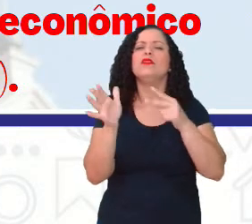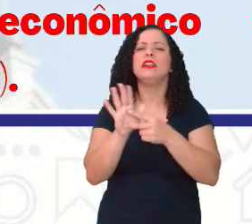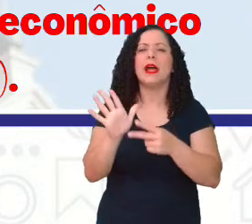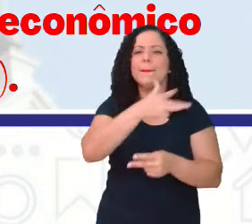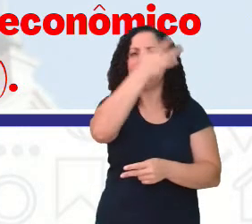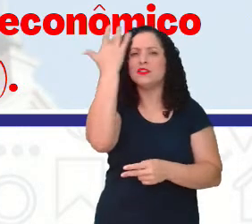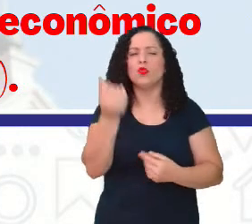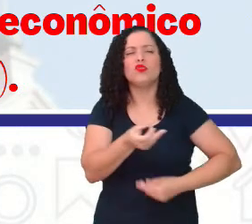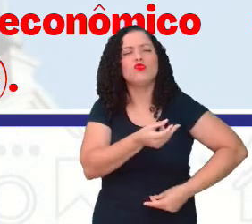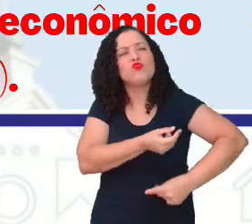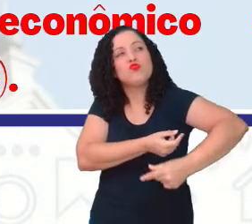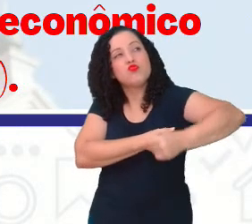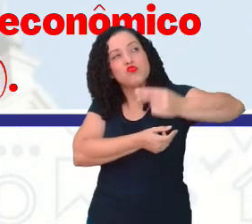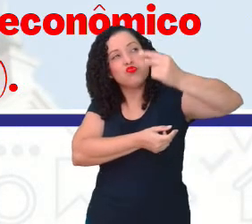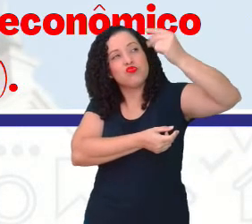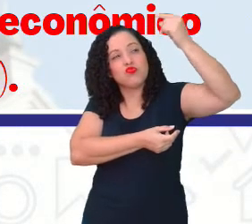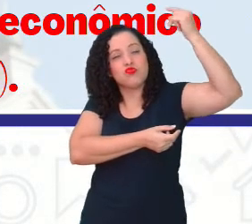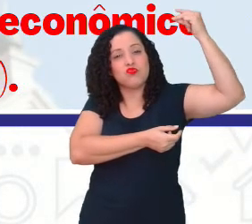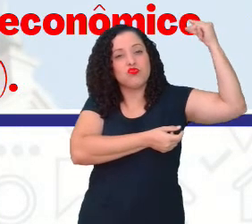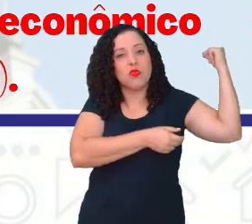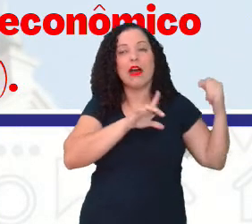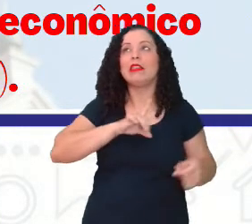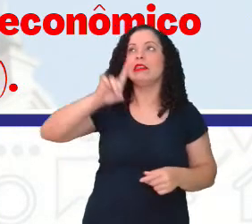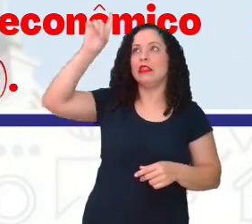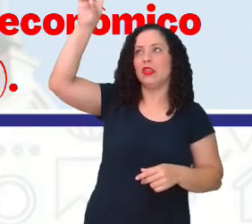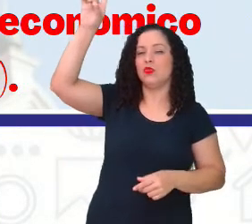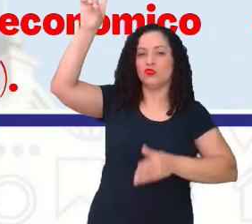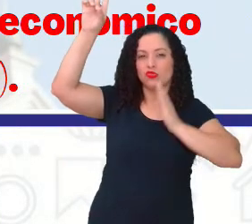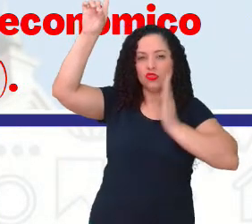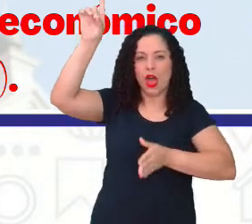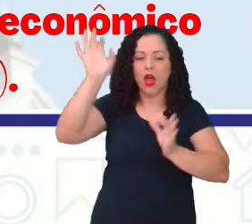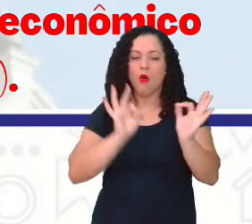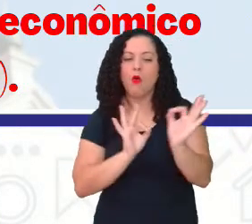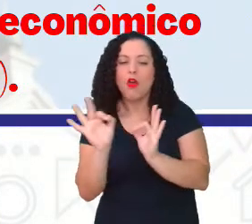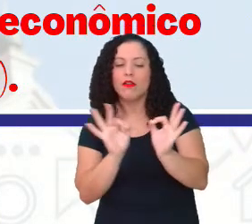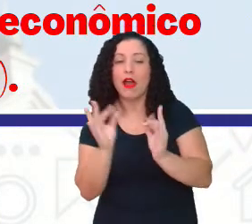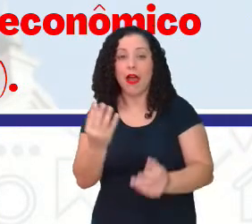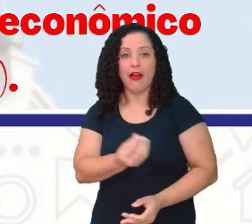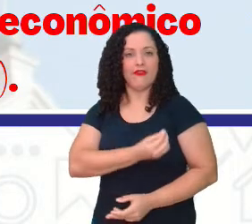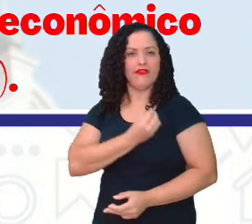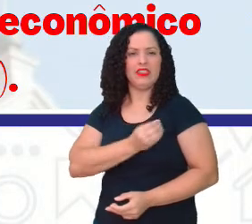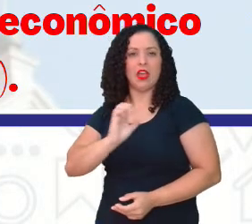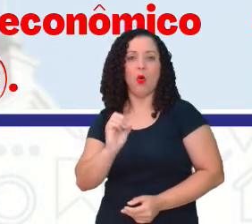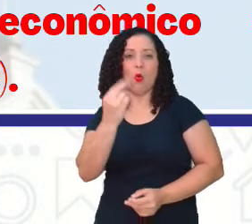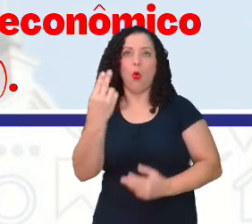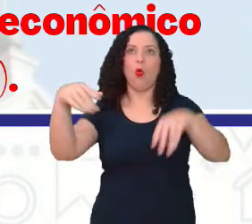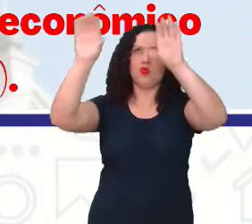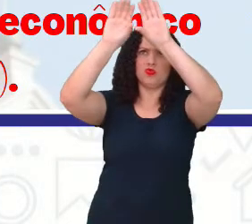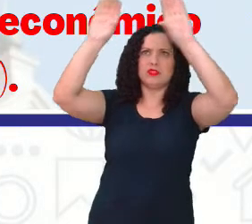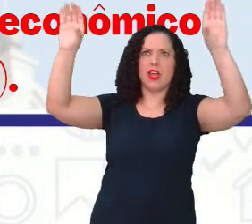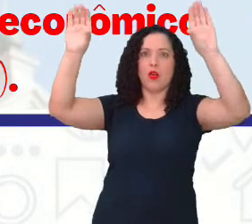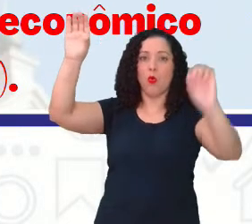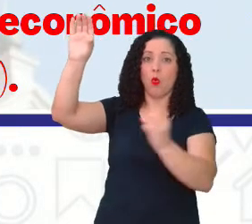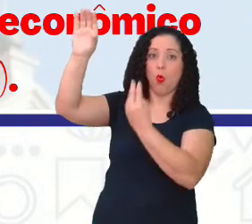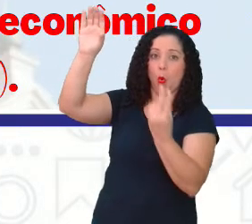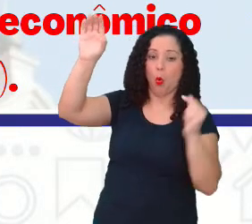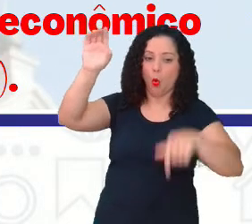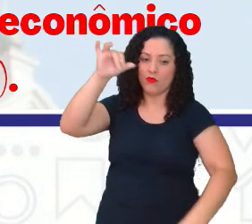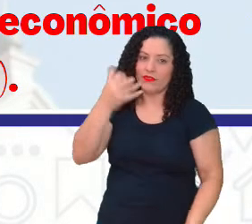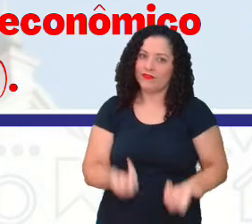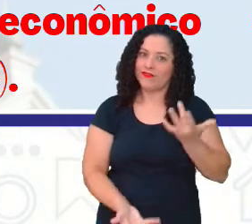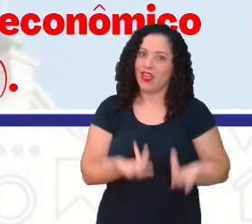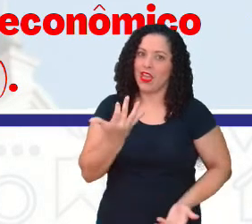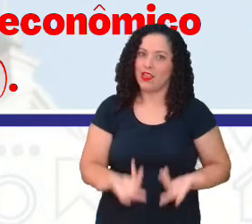já havia predestinado o seu destino final, né? Seja o destino ao céu, o paraíso, ou o destino às chamas ali